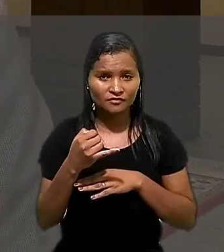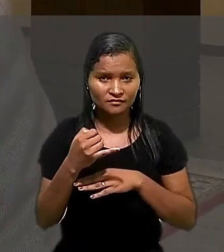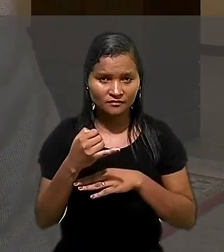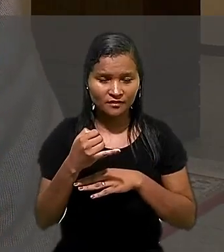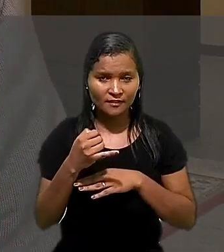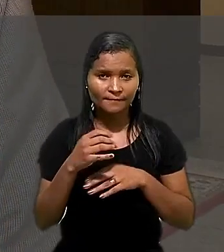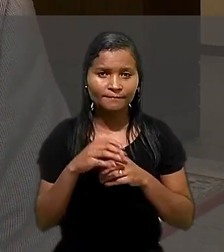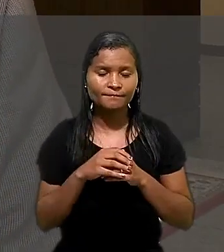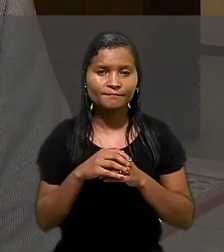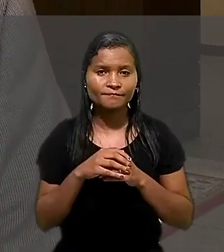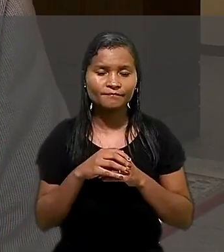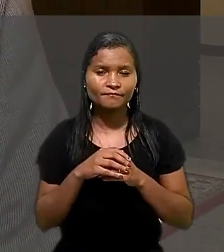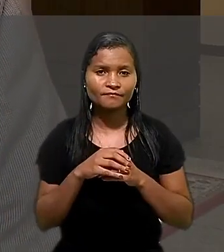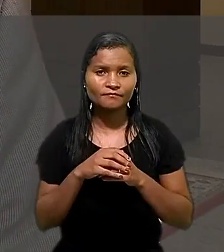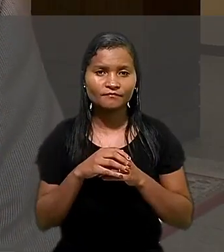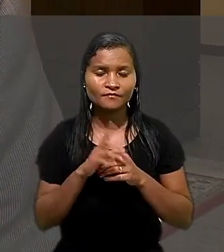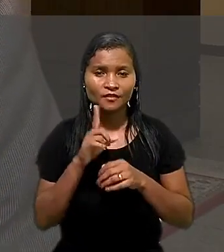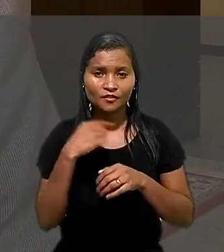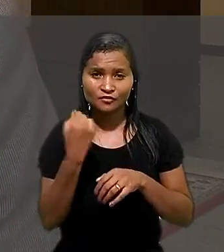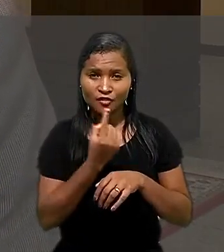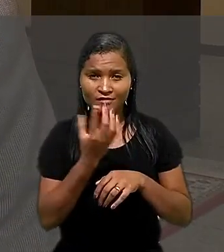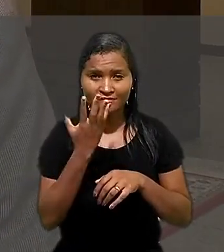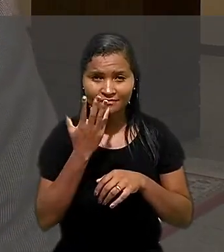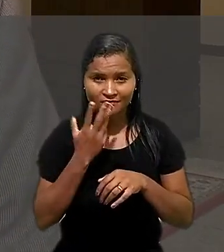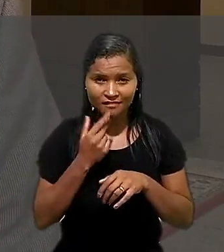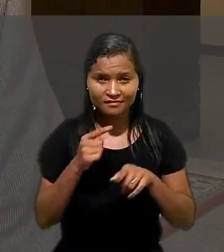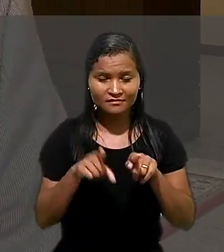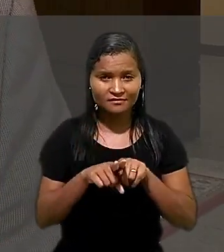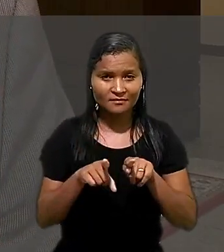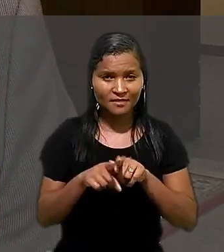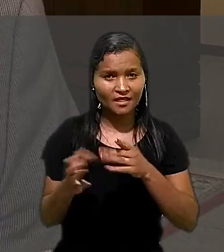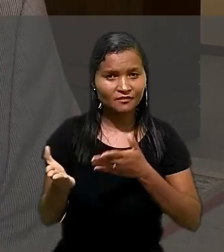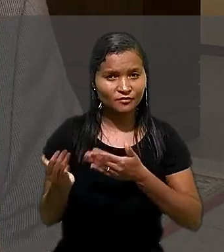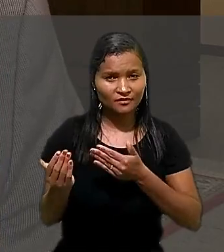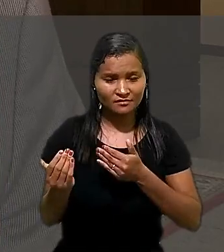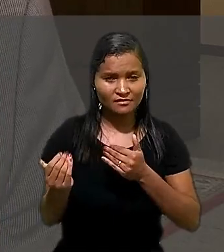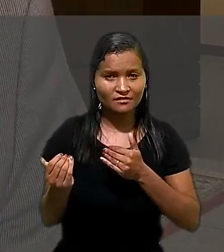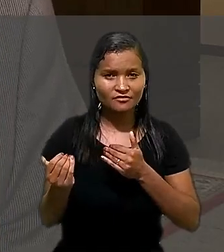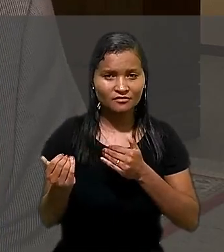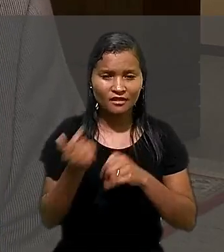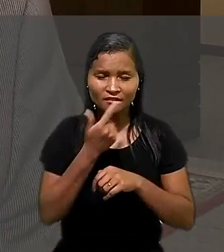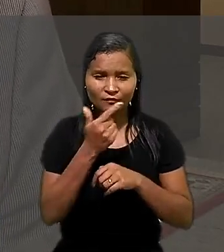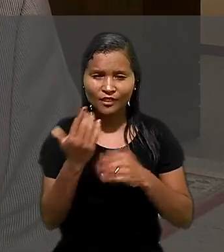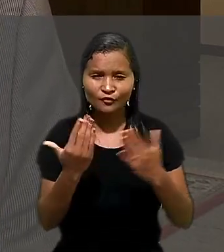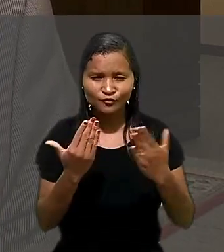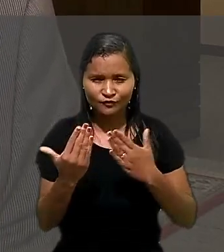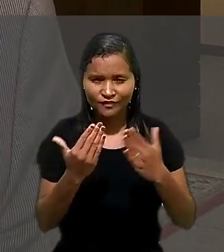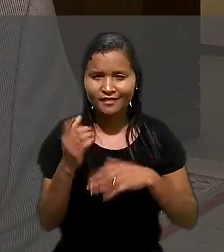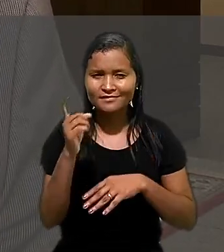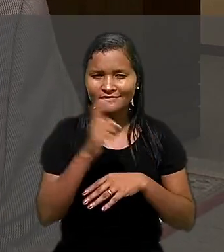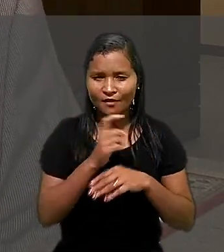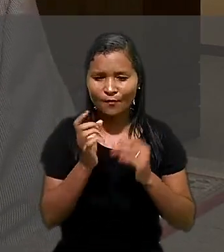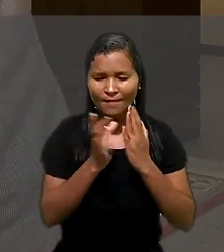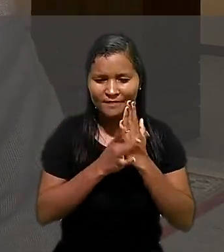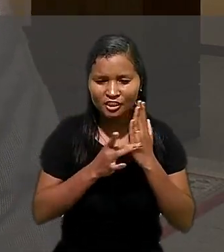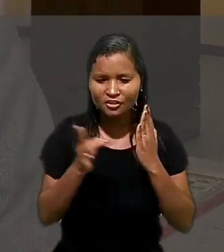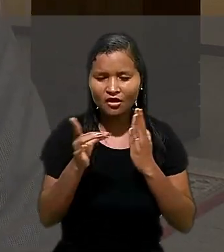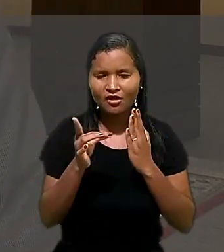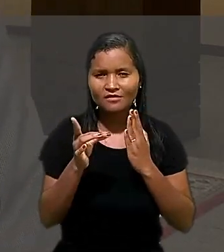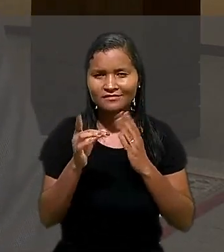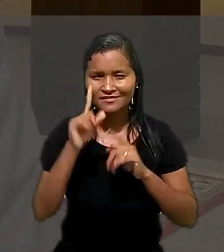oportunidade, não é? Nossas crianças e adolescentes são, sem dúvida,